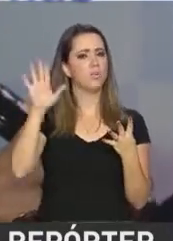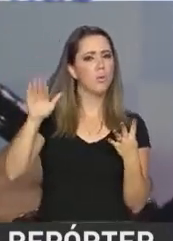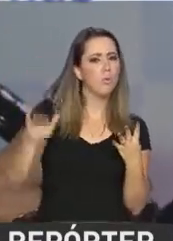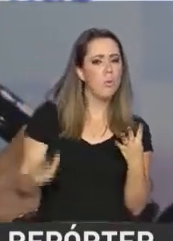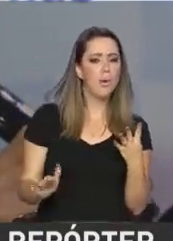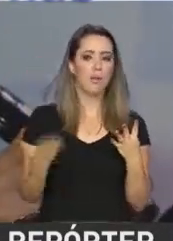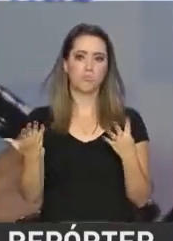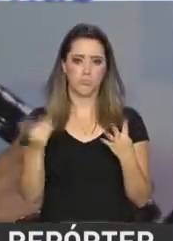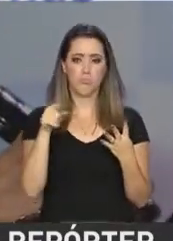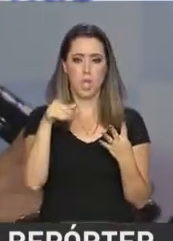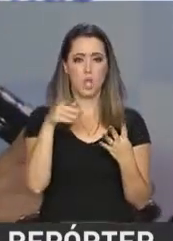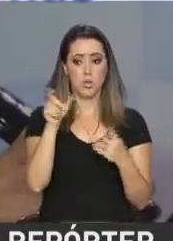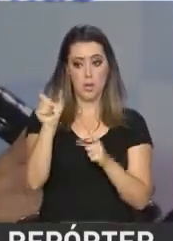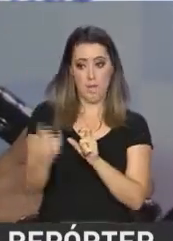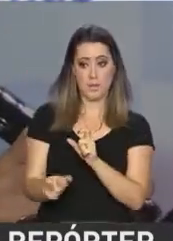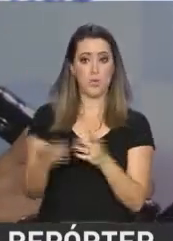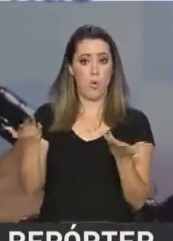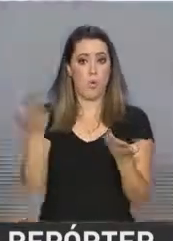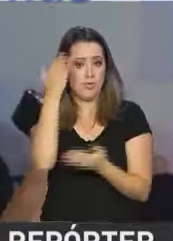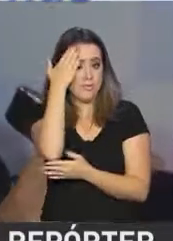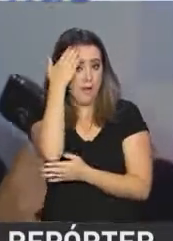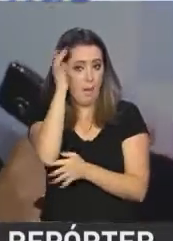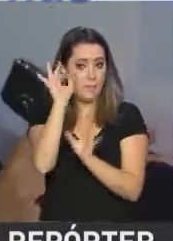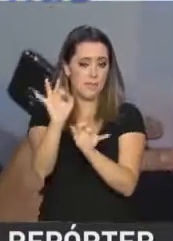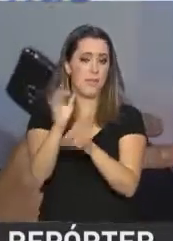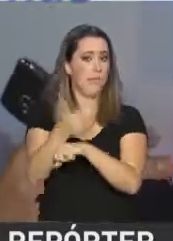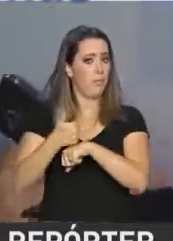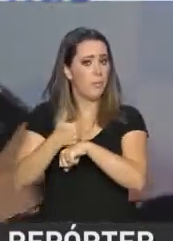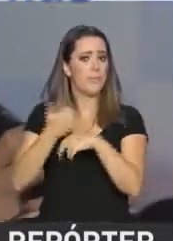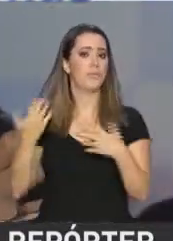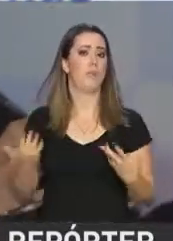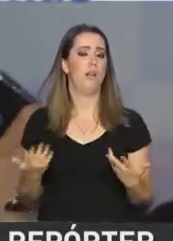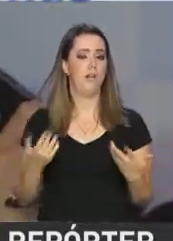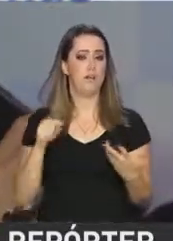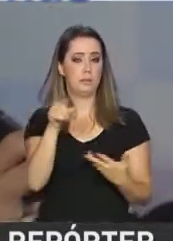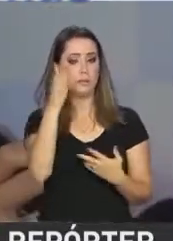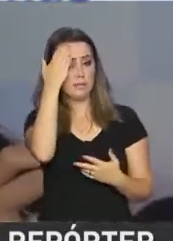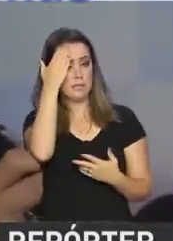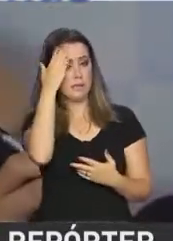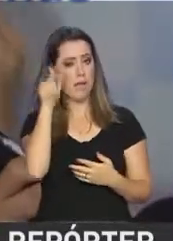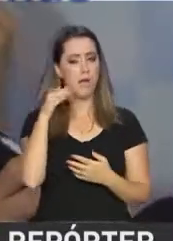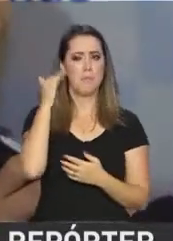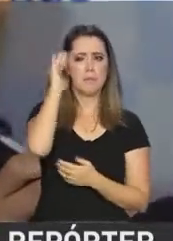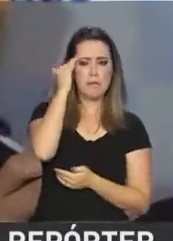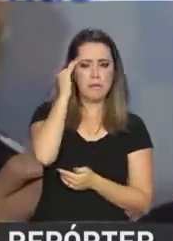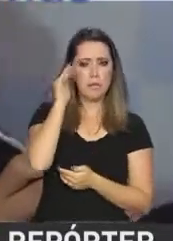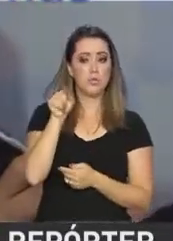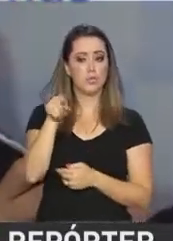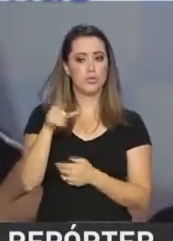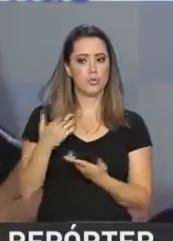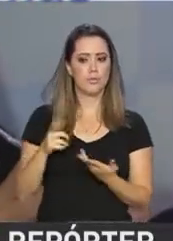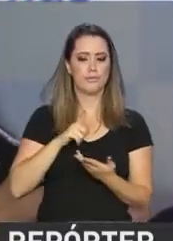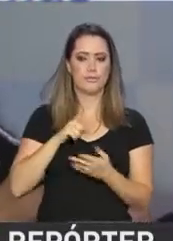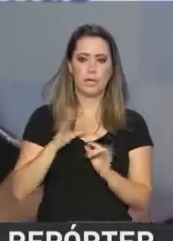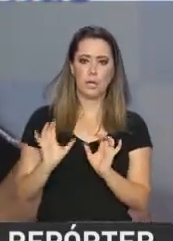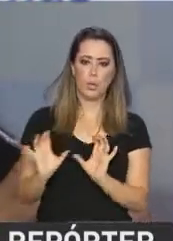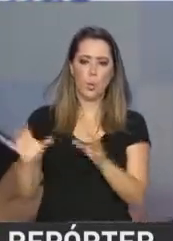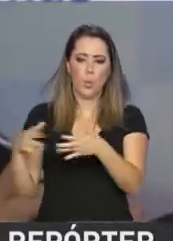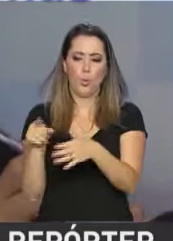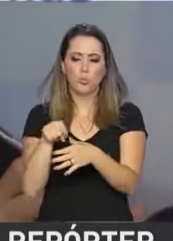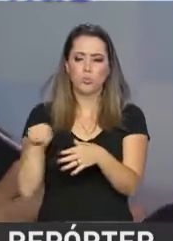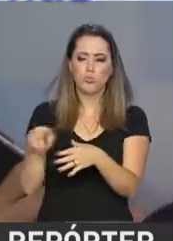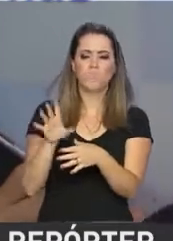sábio proto hoje é um povo muito profissional neste momento o produtor está entendendo que ama a uma